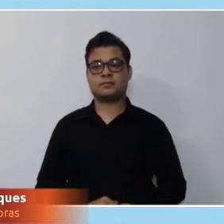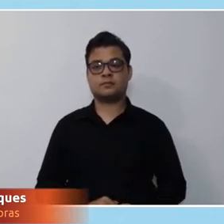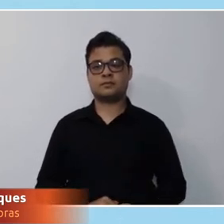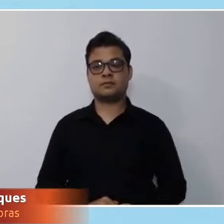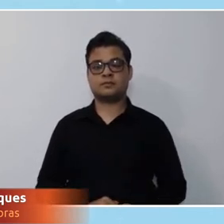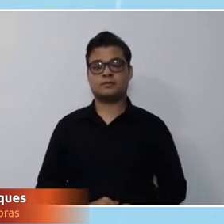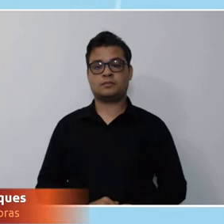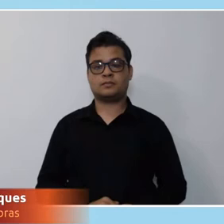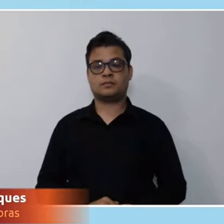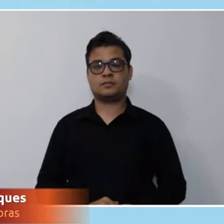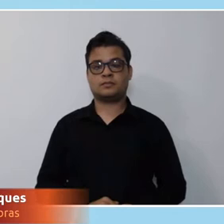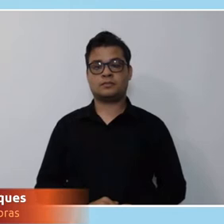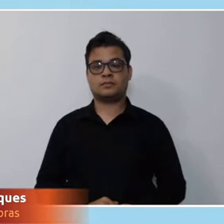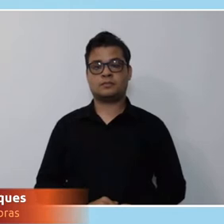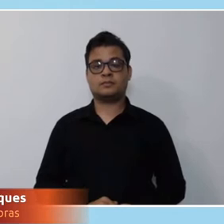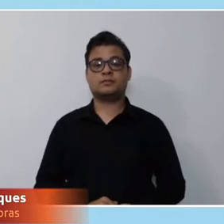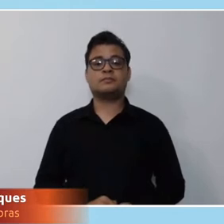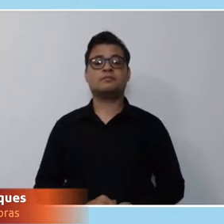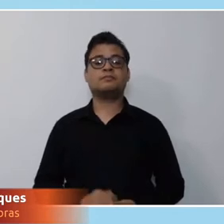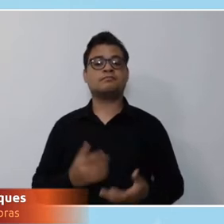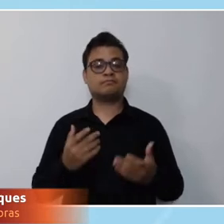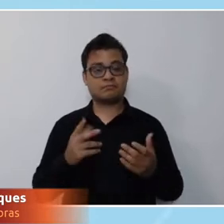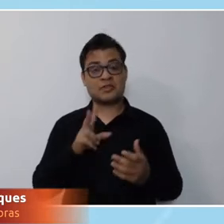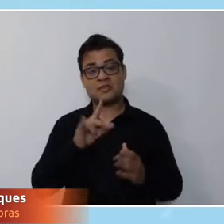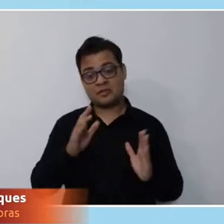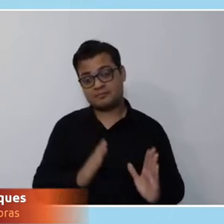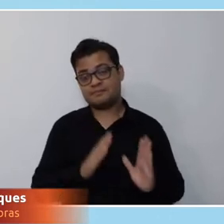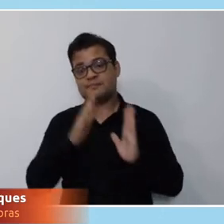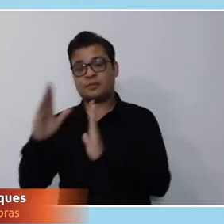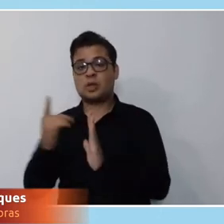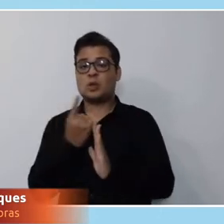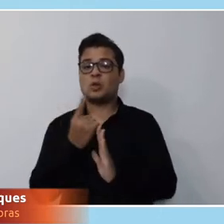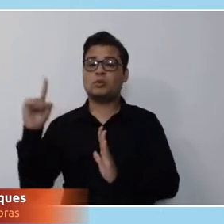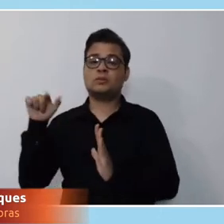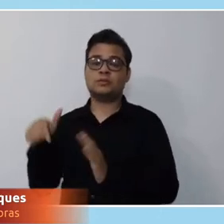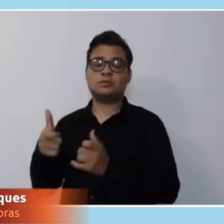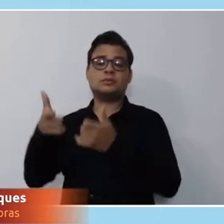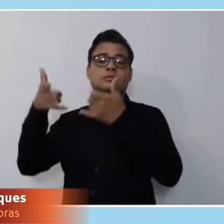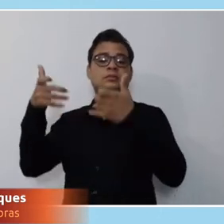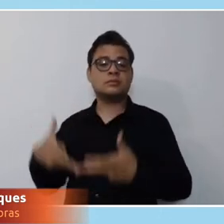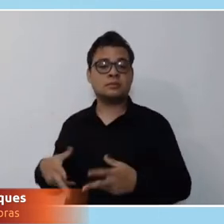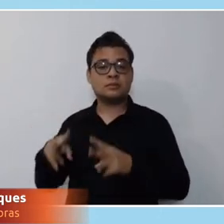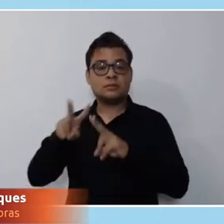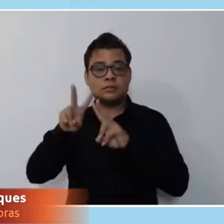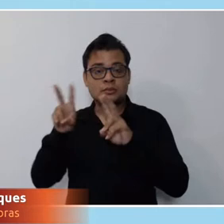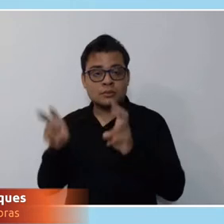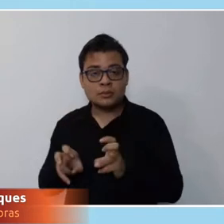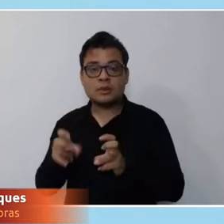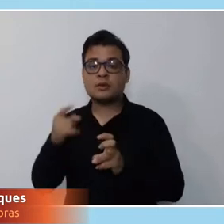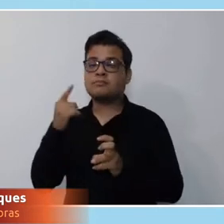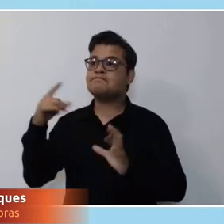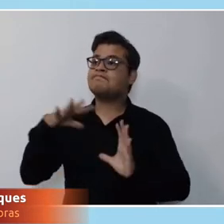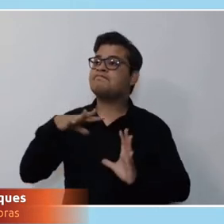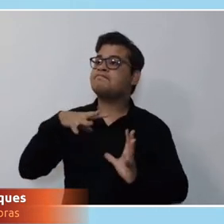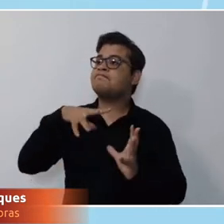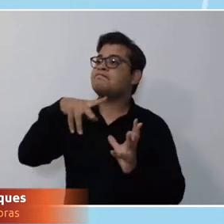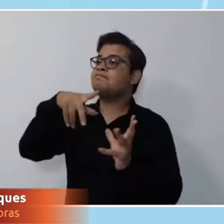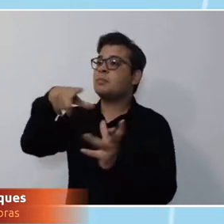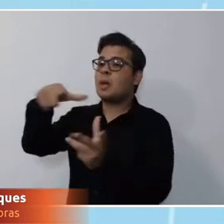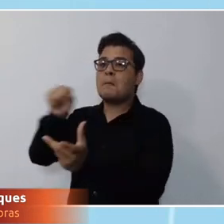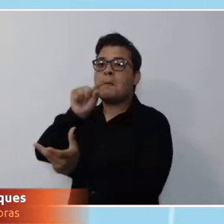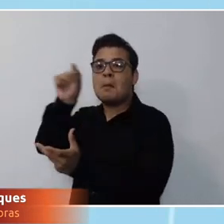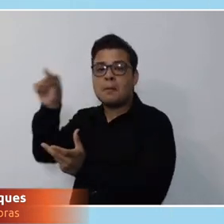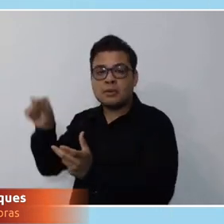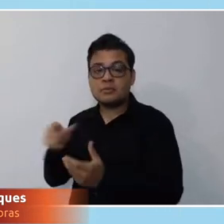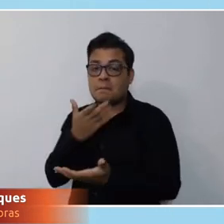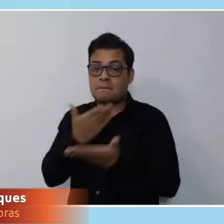62991811406. Nós vamos para o último bloco do Conexões para falar sobre o cenário internacional. E não perde não, porque a